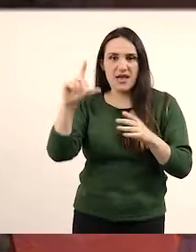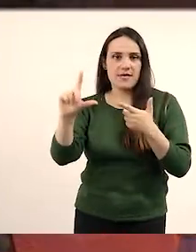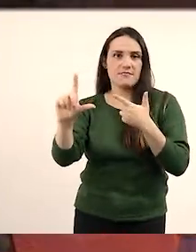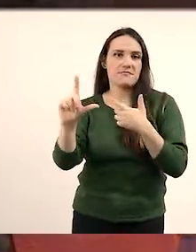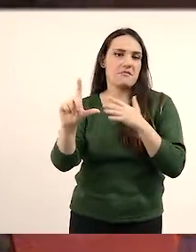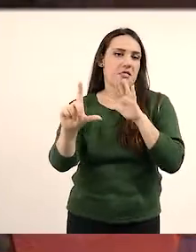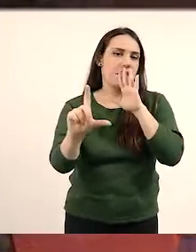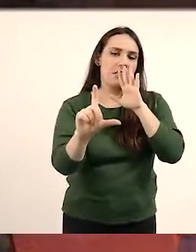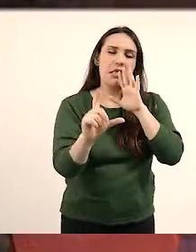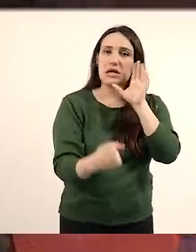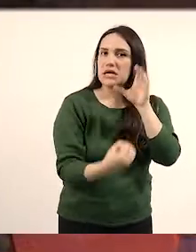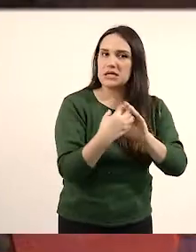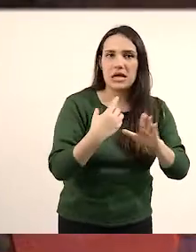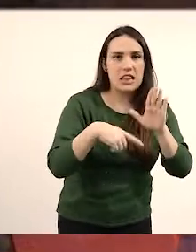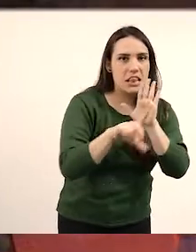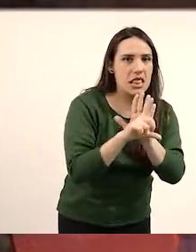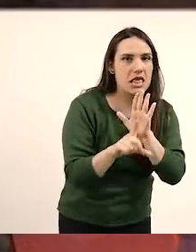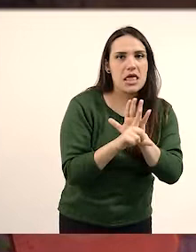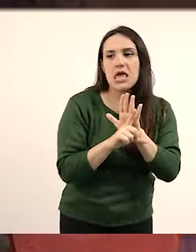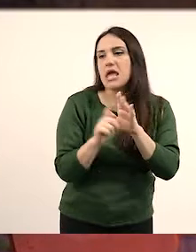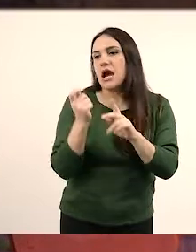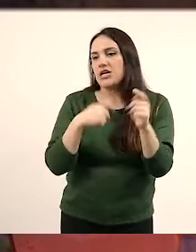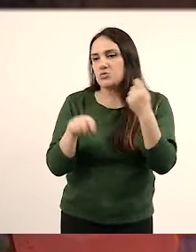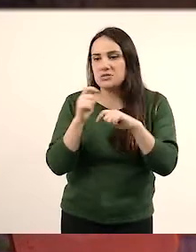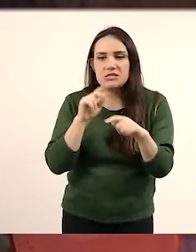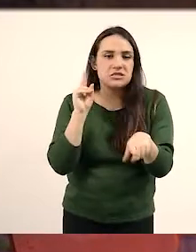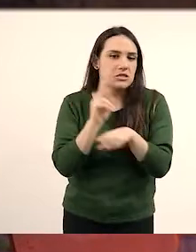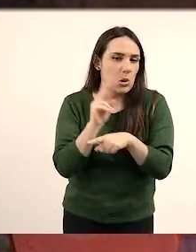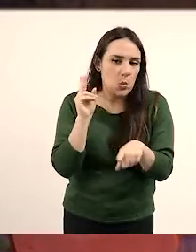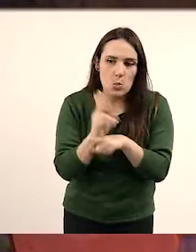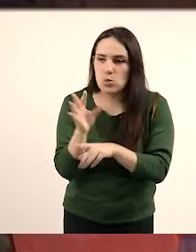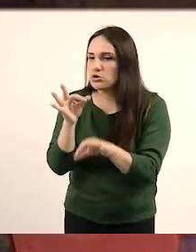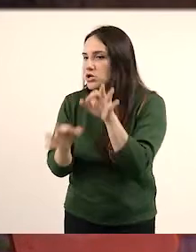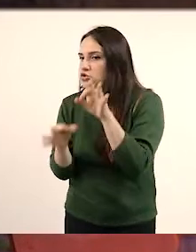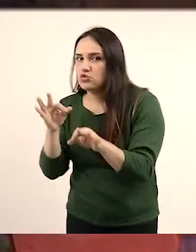sem prejuízo da tripartição de poderes. Mas, enfim,